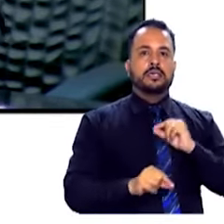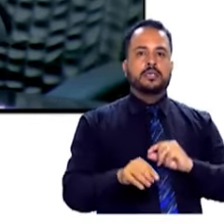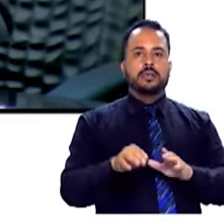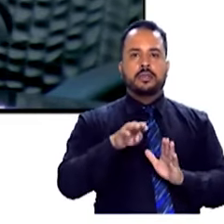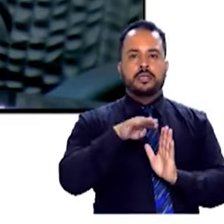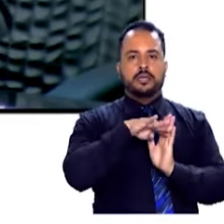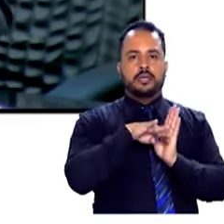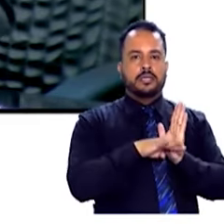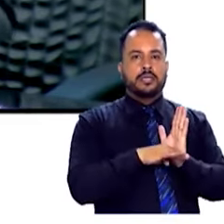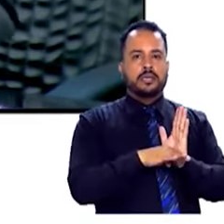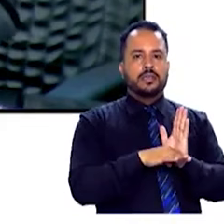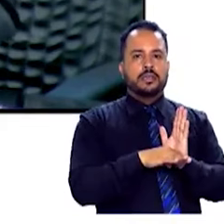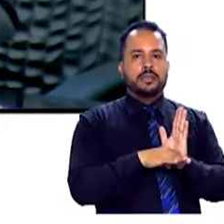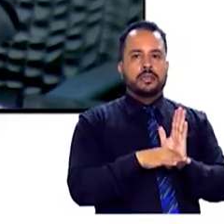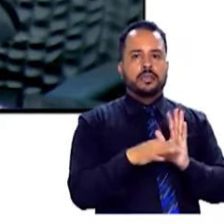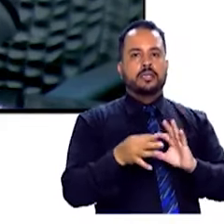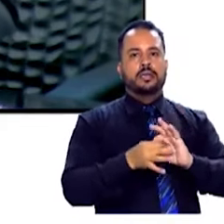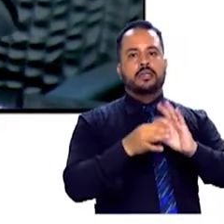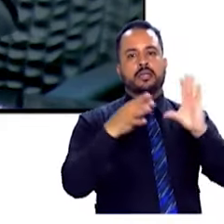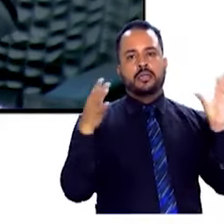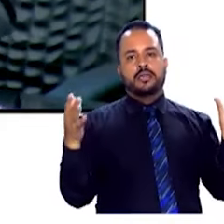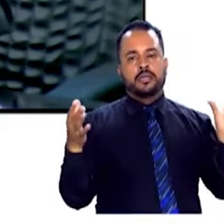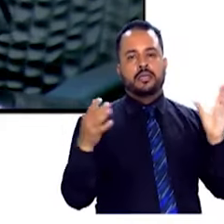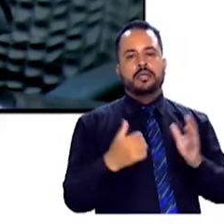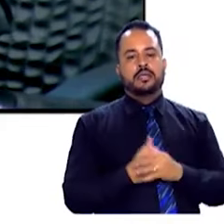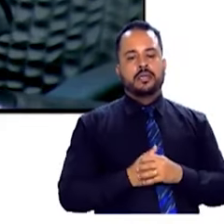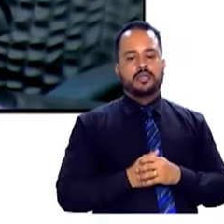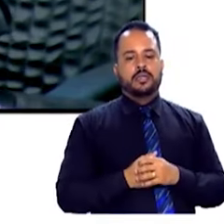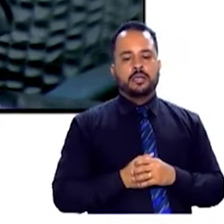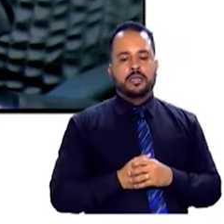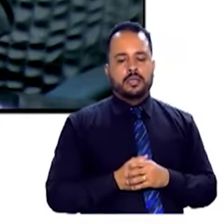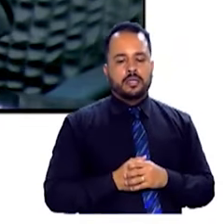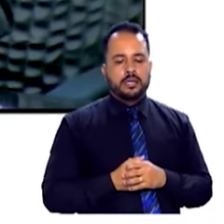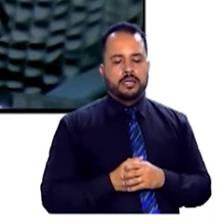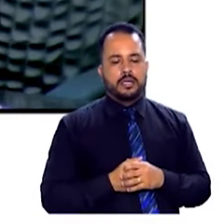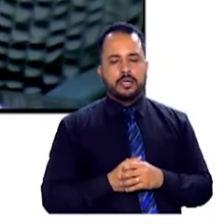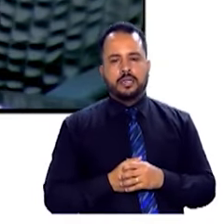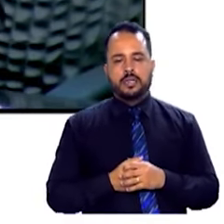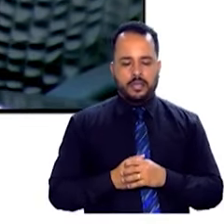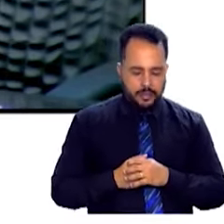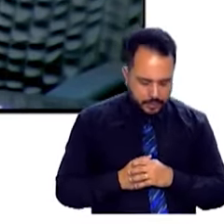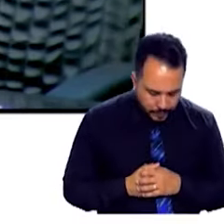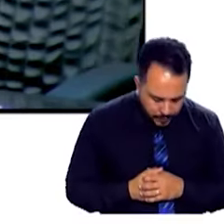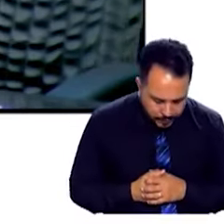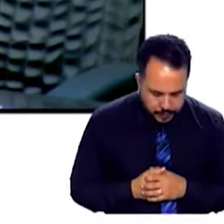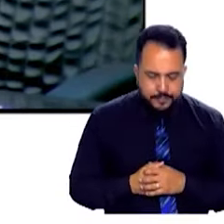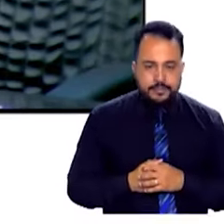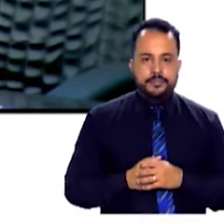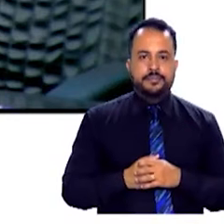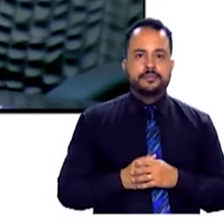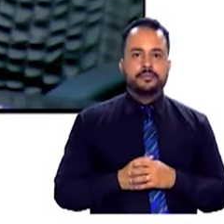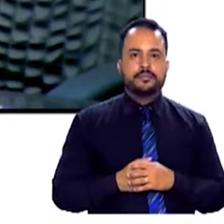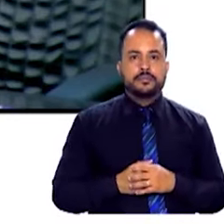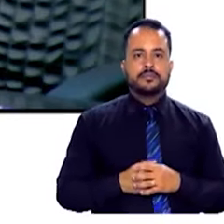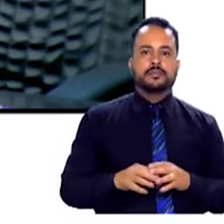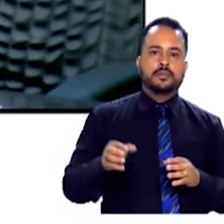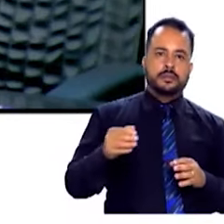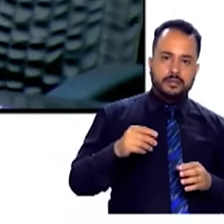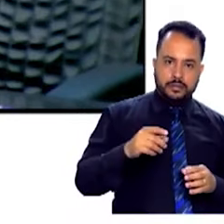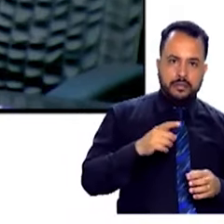abertos po pois não eh e são eh regras